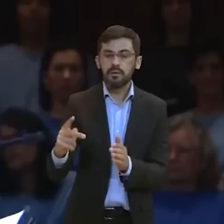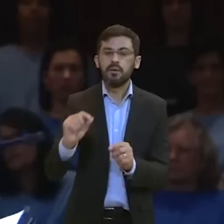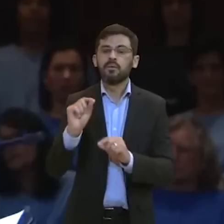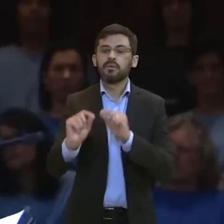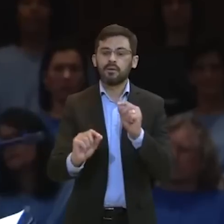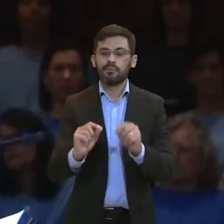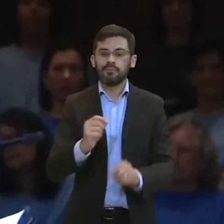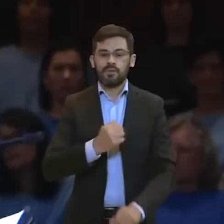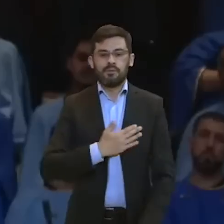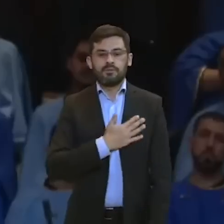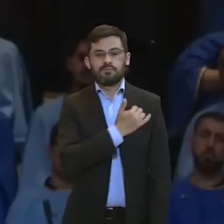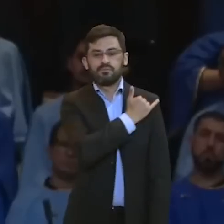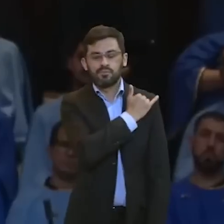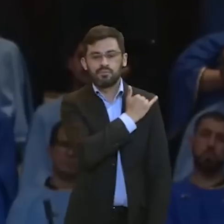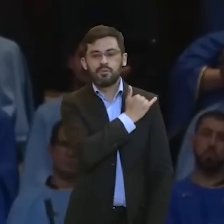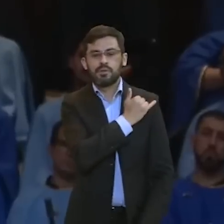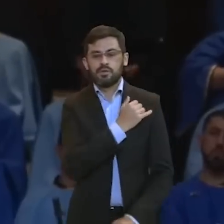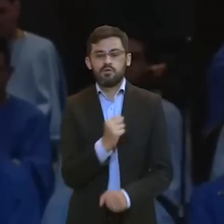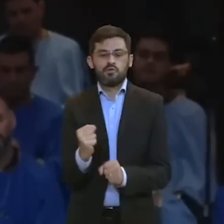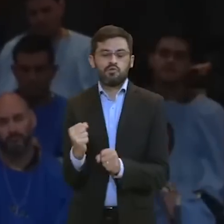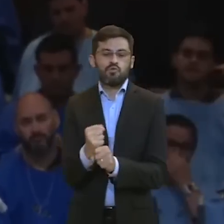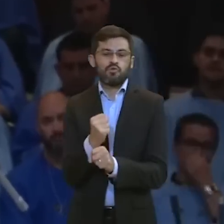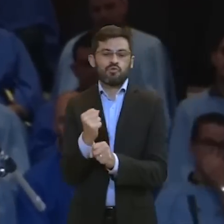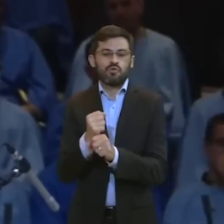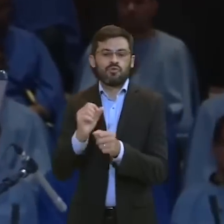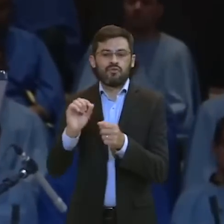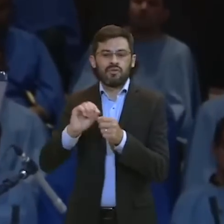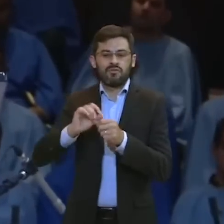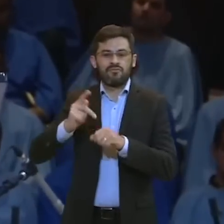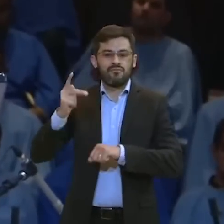Ele construiu um deus feito de ferro,